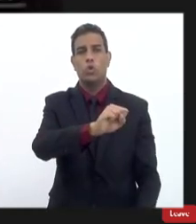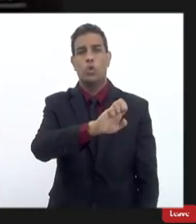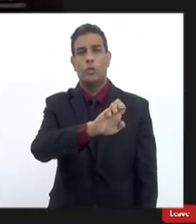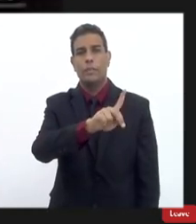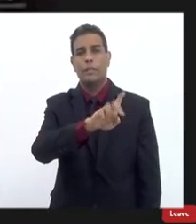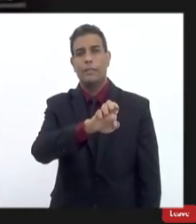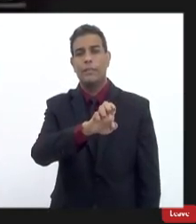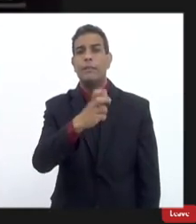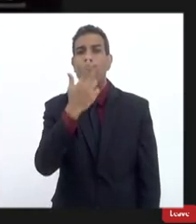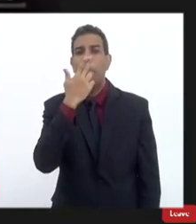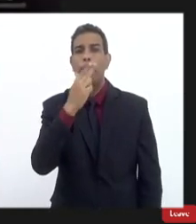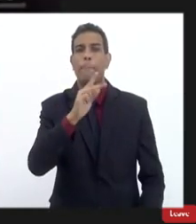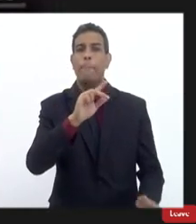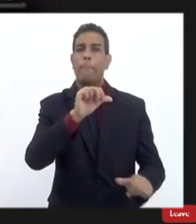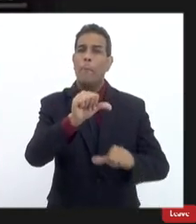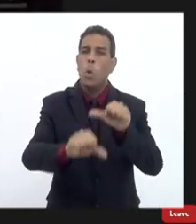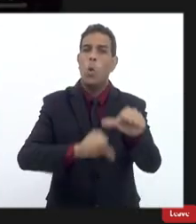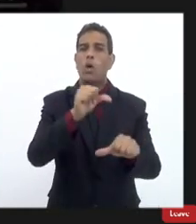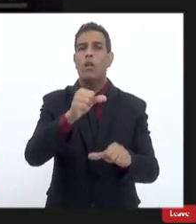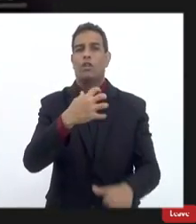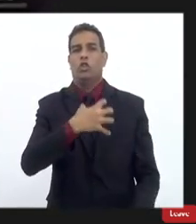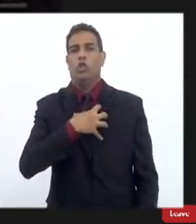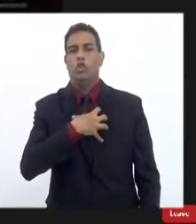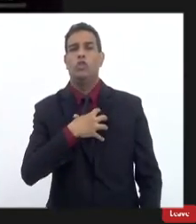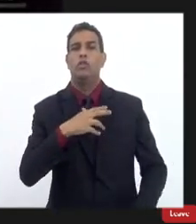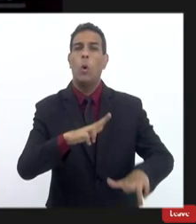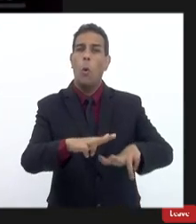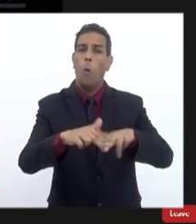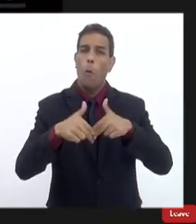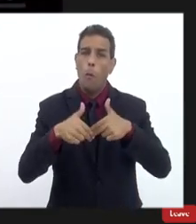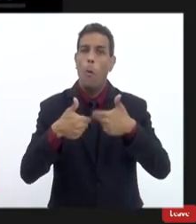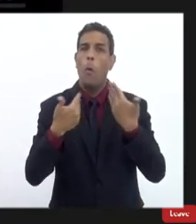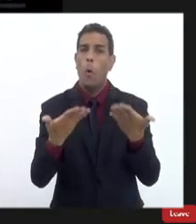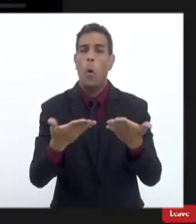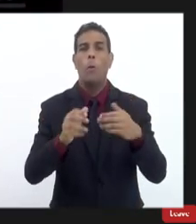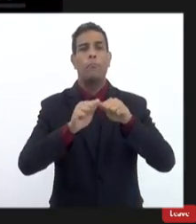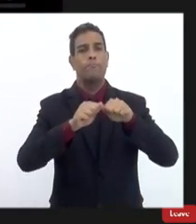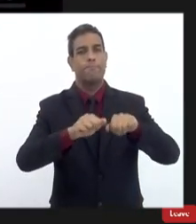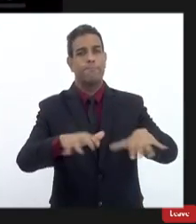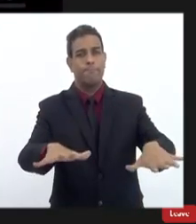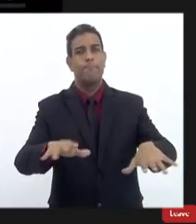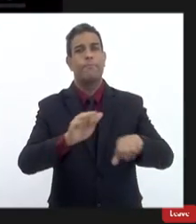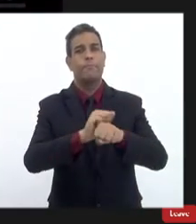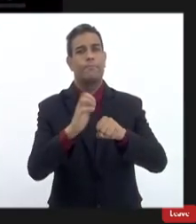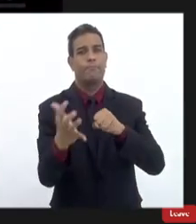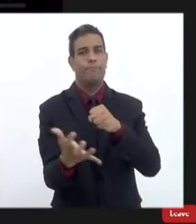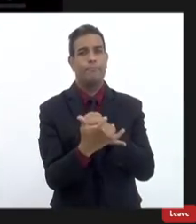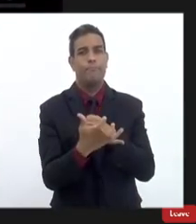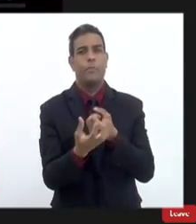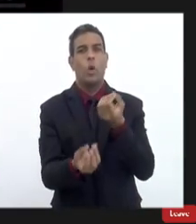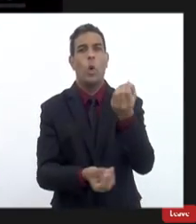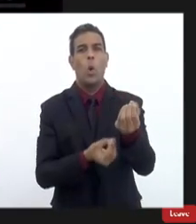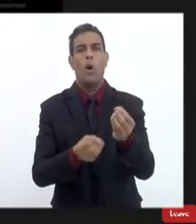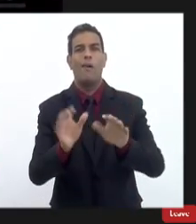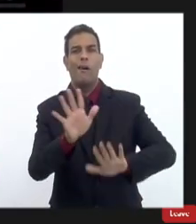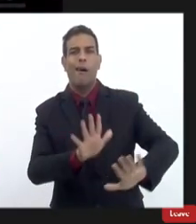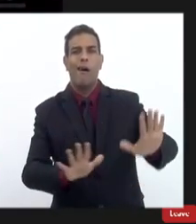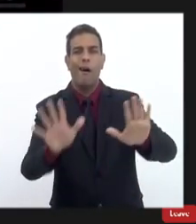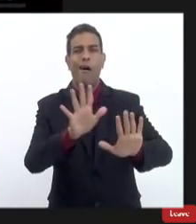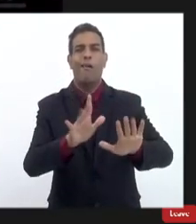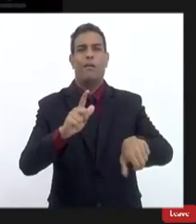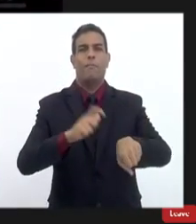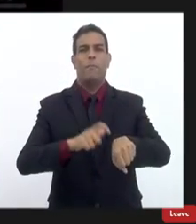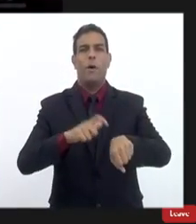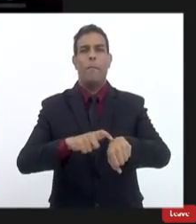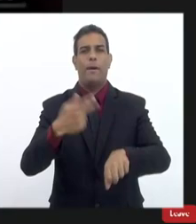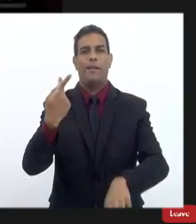conseguimos reverter essa situação devido à questão da contaminação do Covid que nós estamos vivendo, né, no